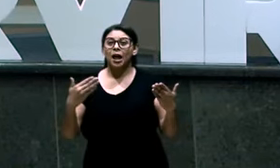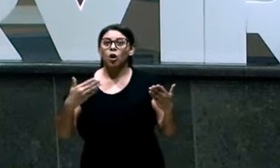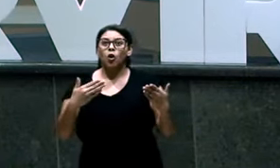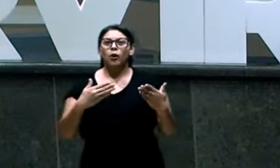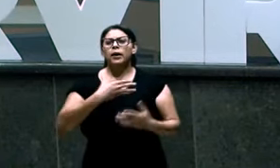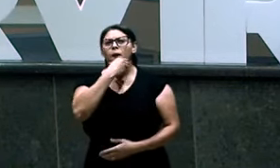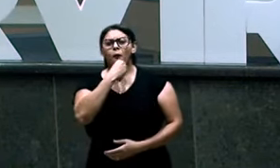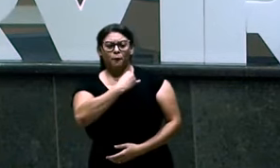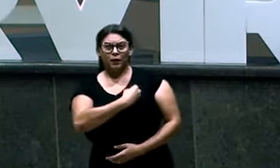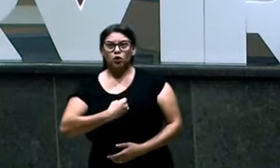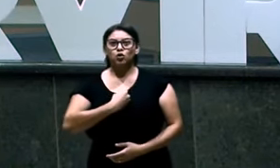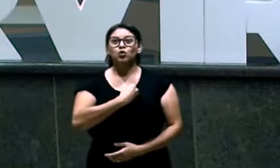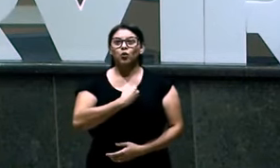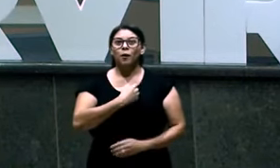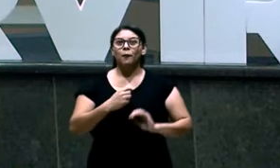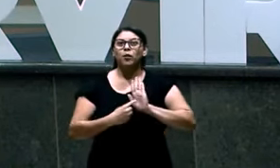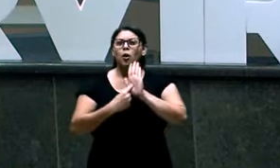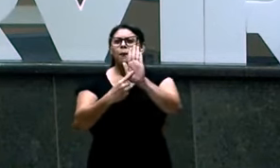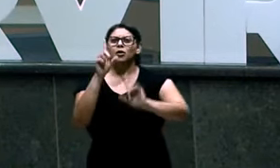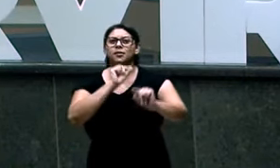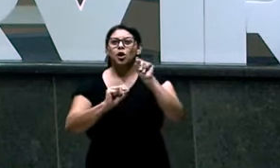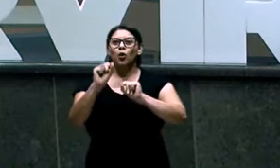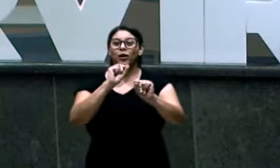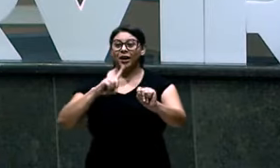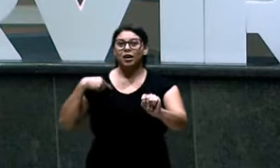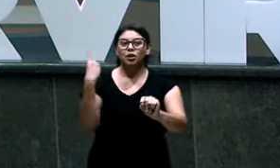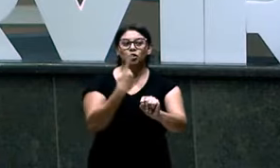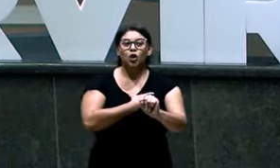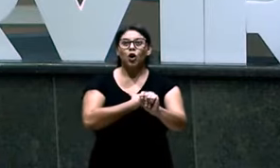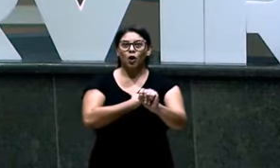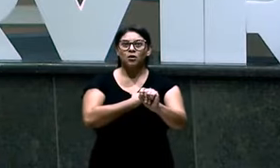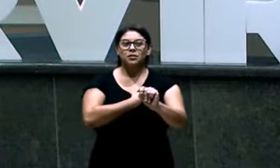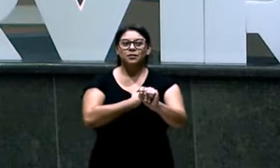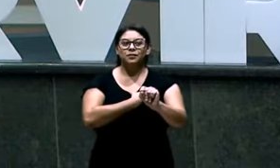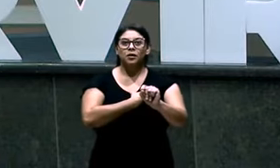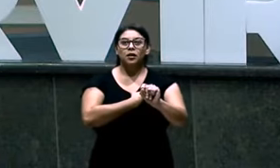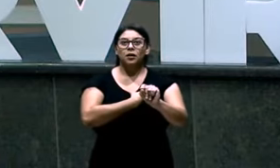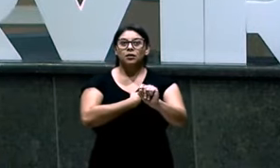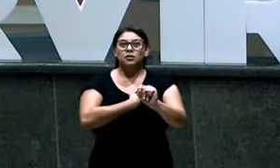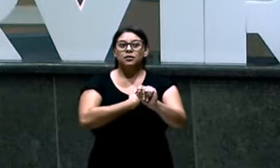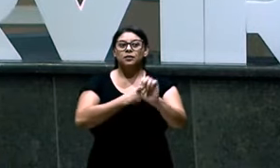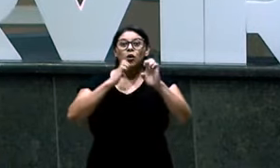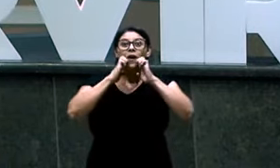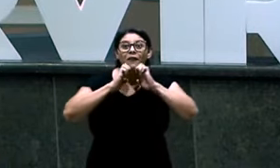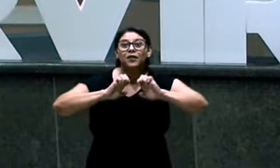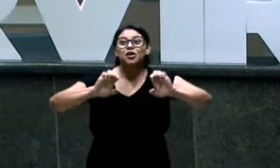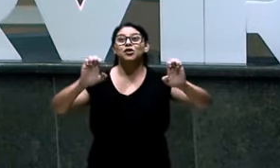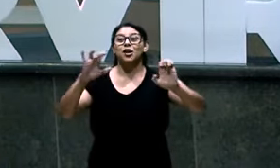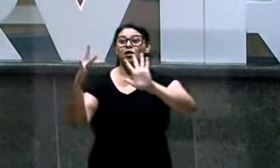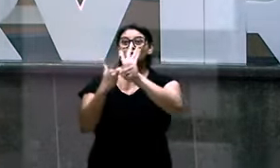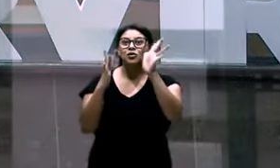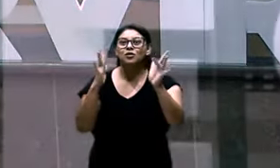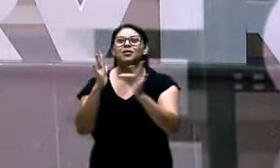iria escrever: nós adoramos aquele que é Deus, o Deus eterno, o Jesus Cristo de Nazaré.